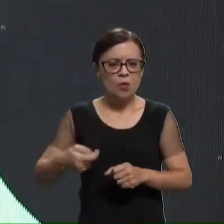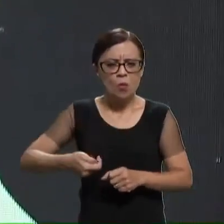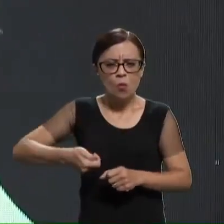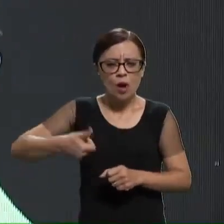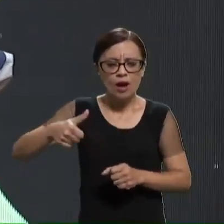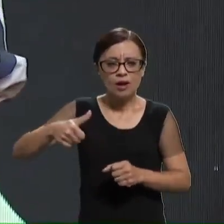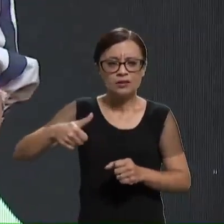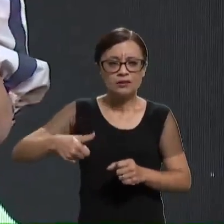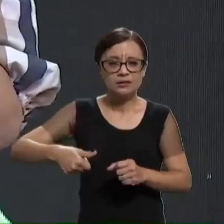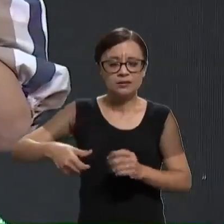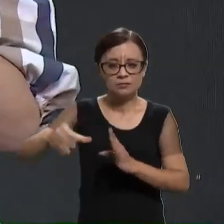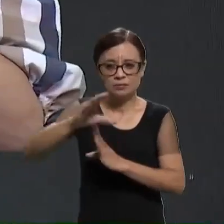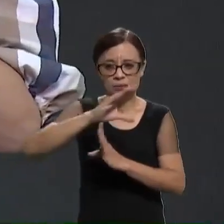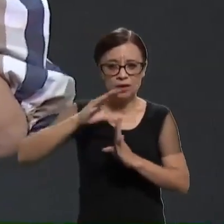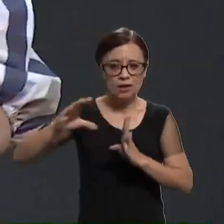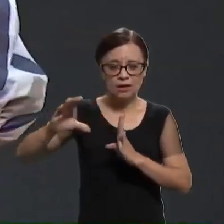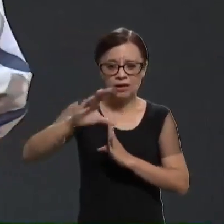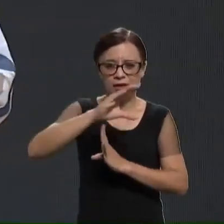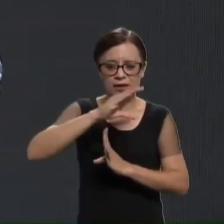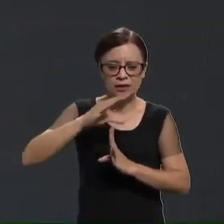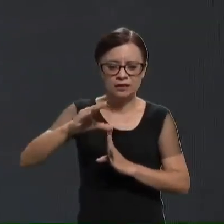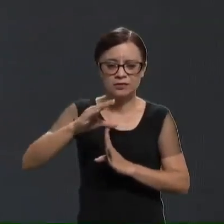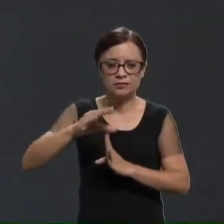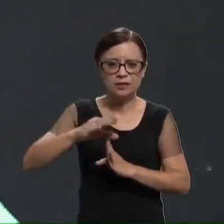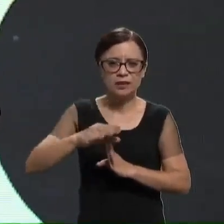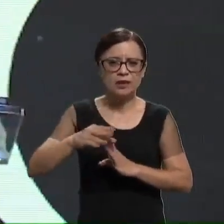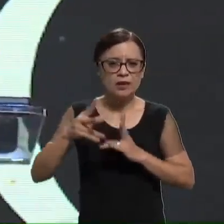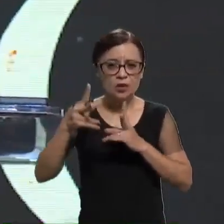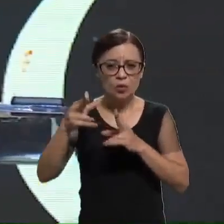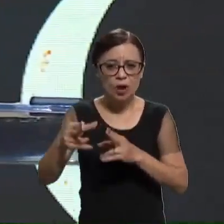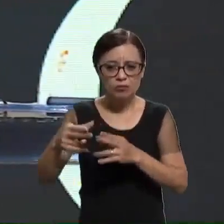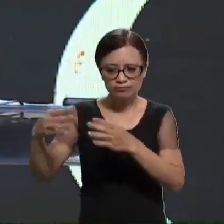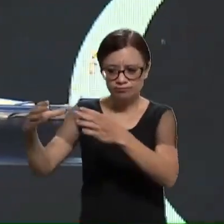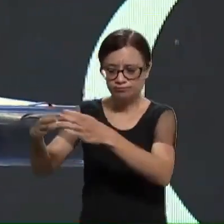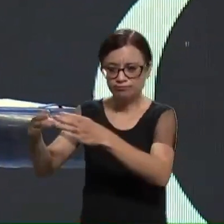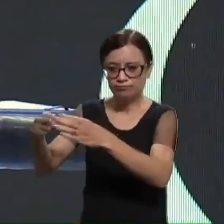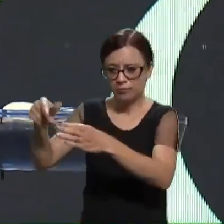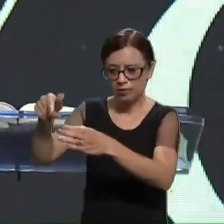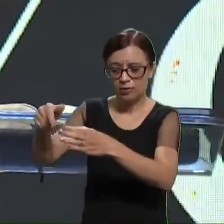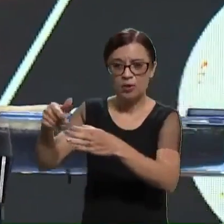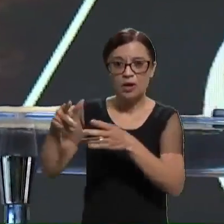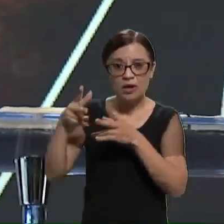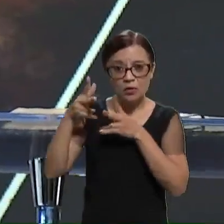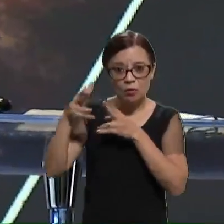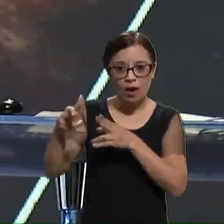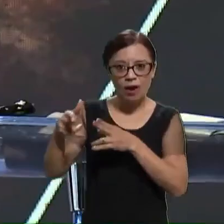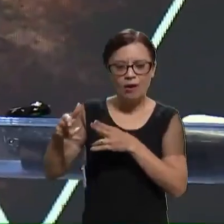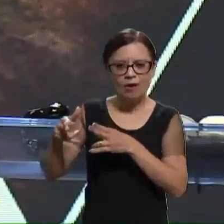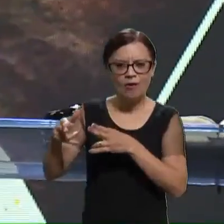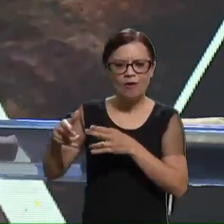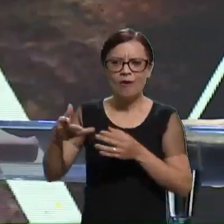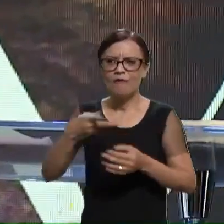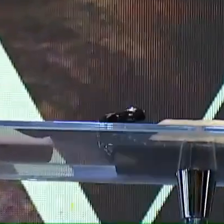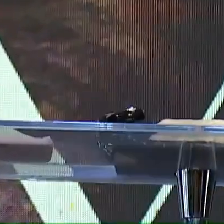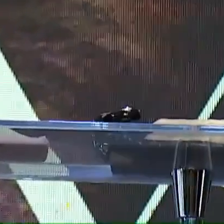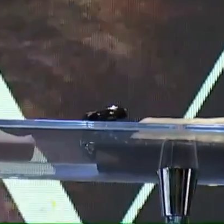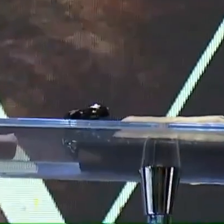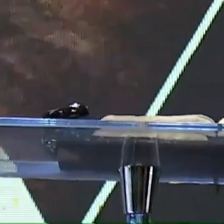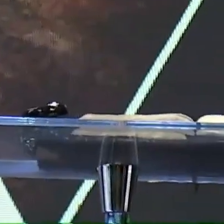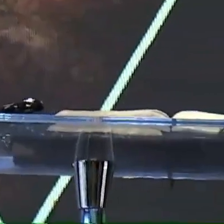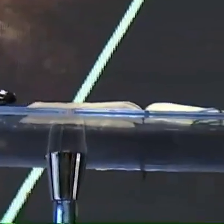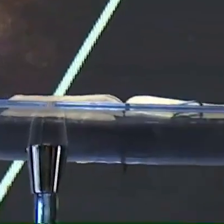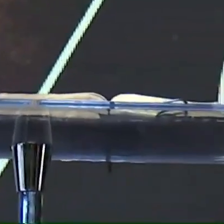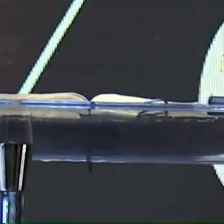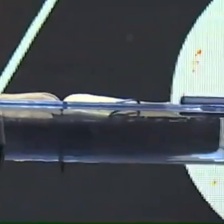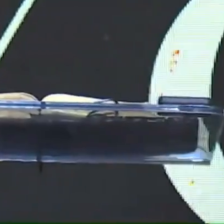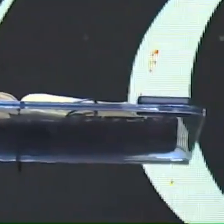fiz exatamente o que esse segundo time que eu contei faz. Eu entrei a virada do ano falando: Deus, me dá uma palavra,